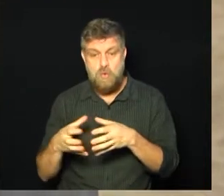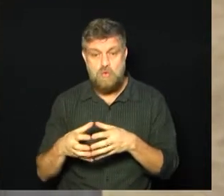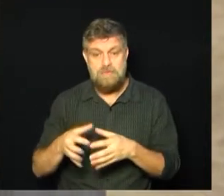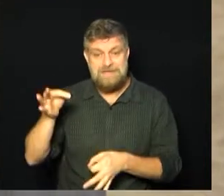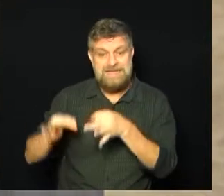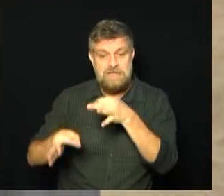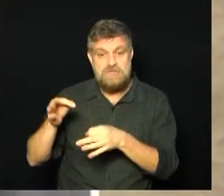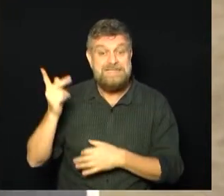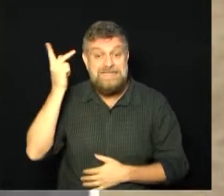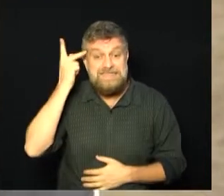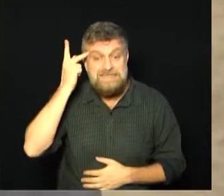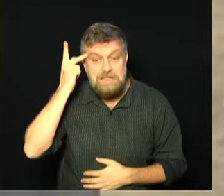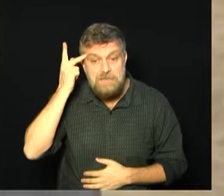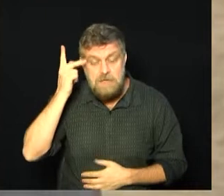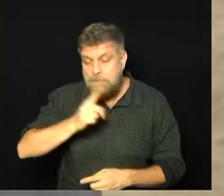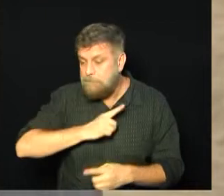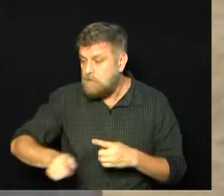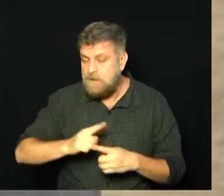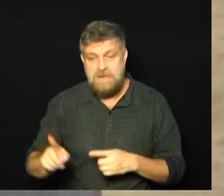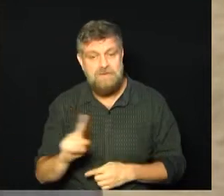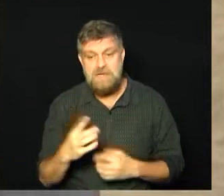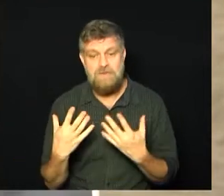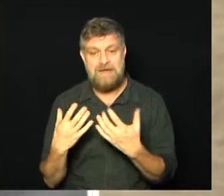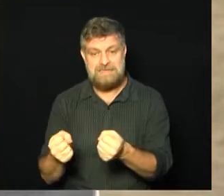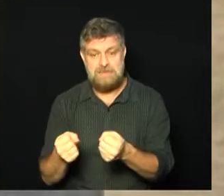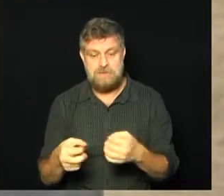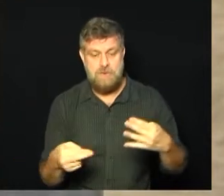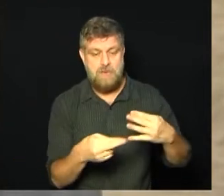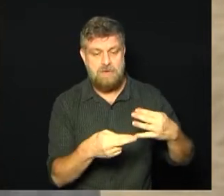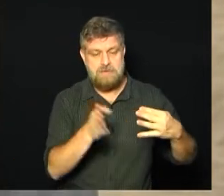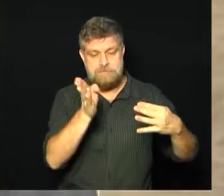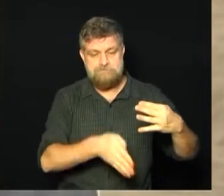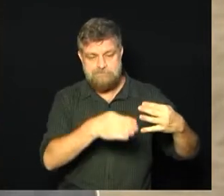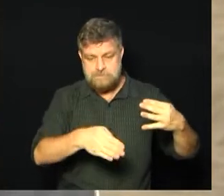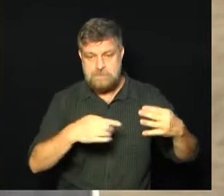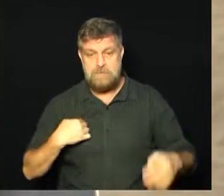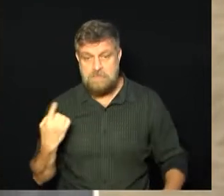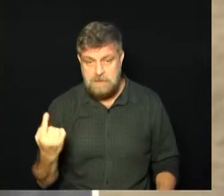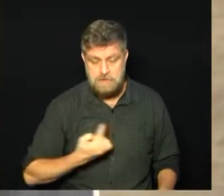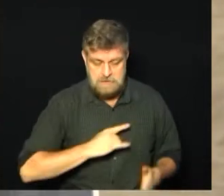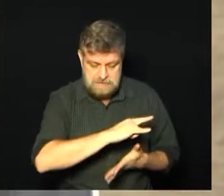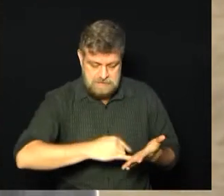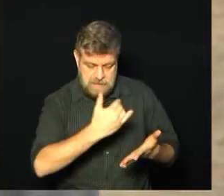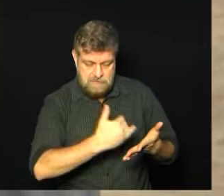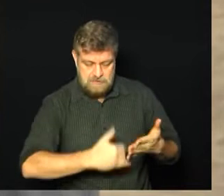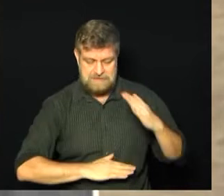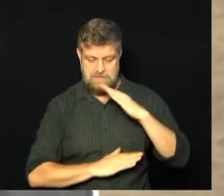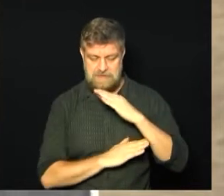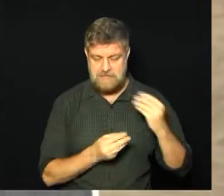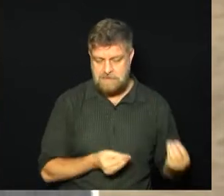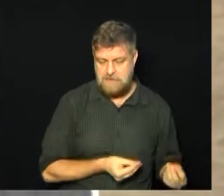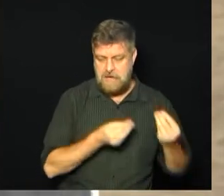Justiça de São Paulo negou o provimento. Por isso, a nossa moção da Câmara de